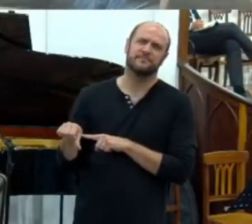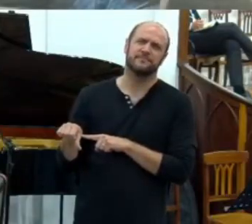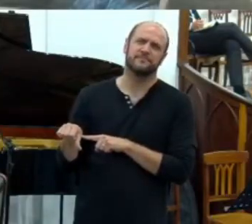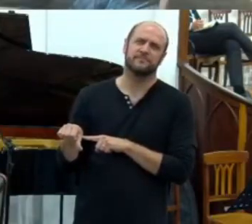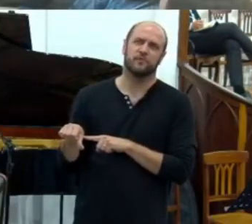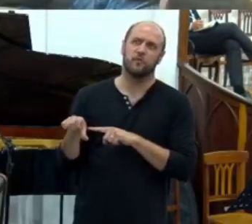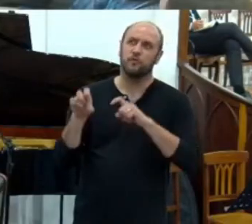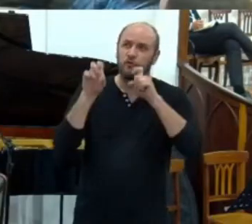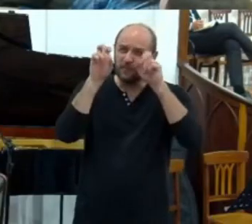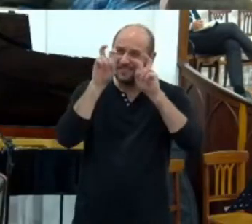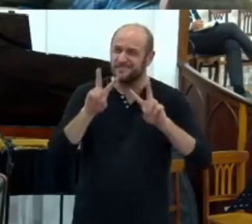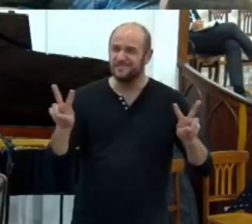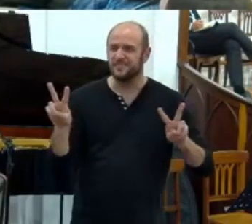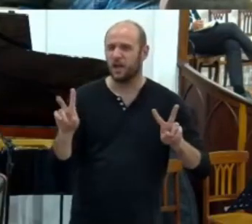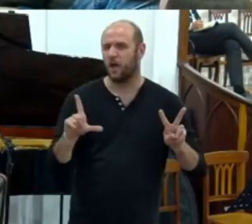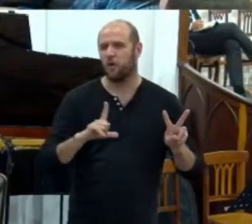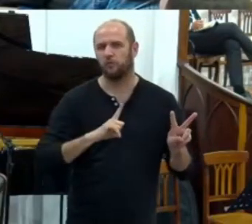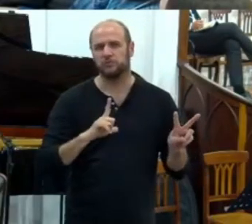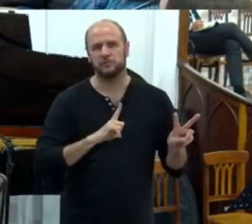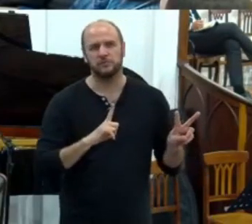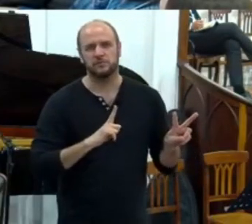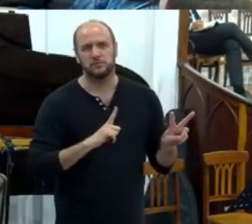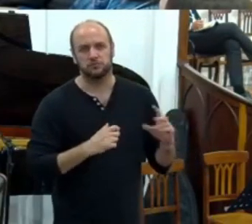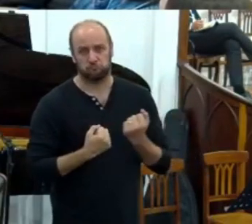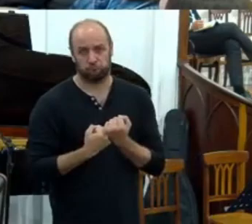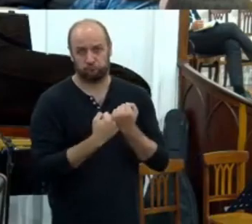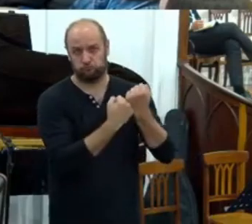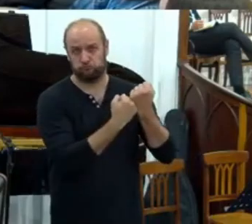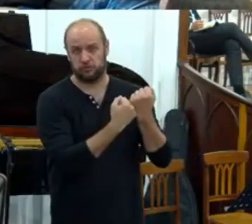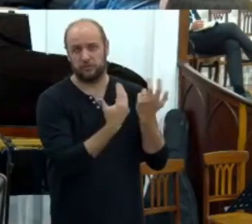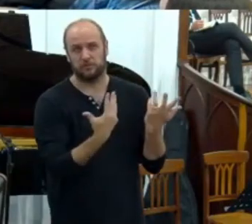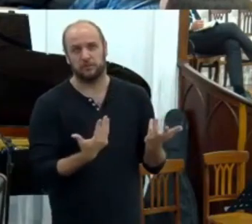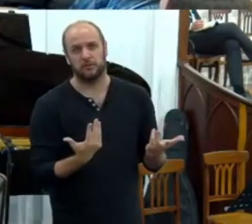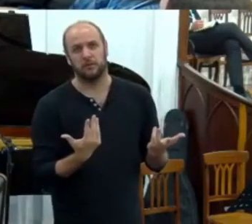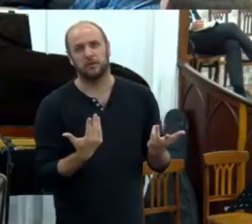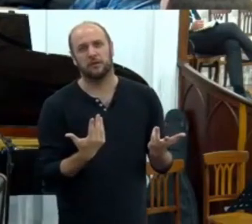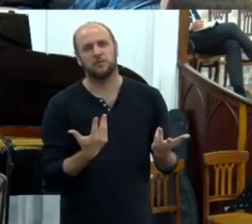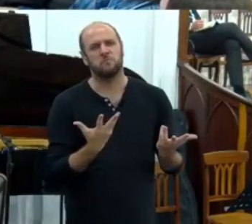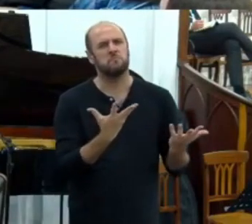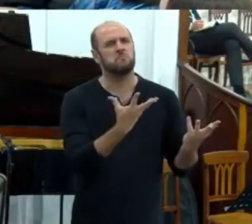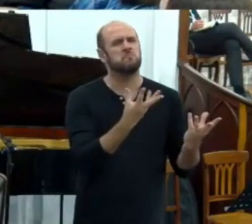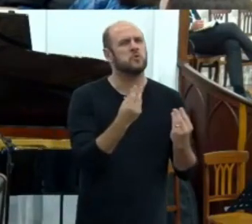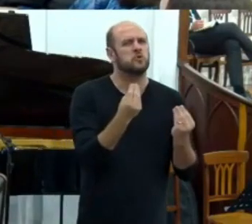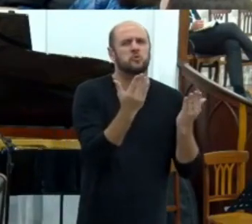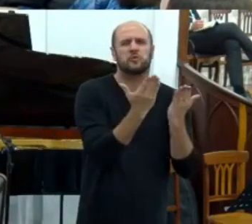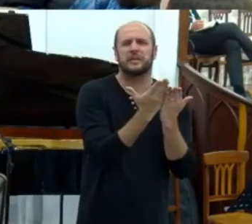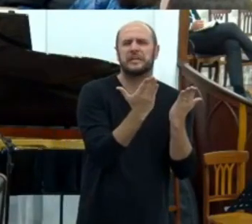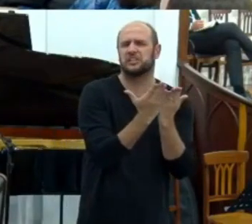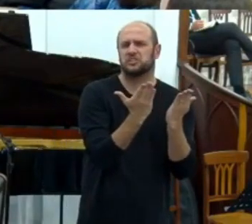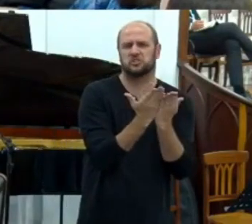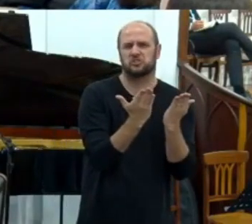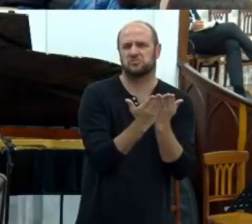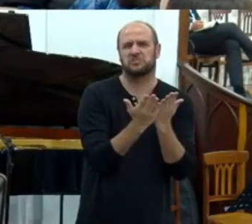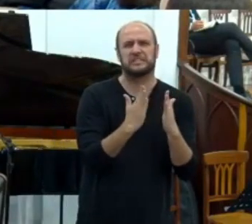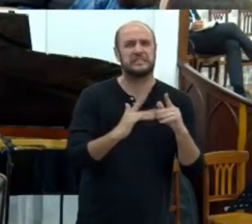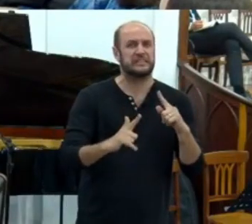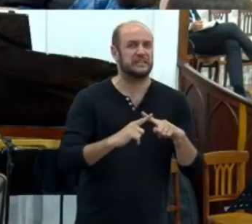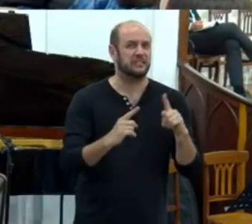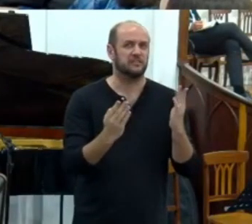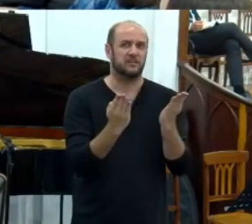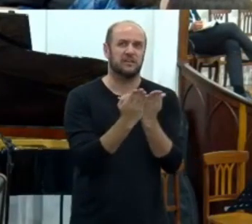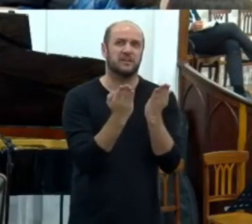Essa visão é sustentada pela maioria dos evangélicos, ou das